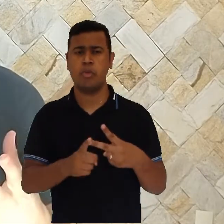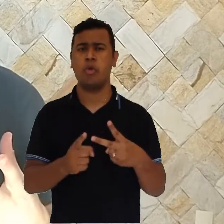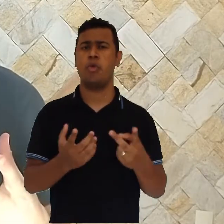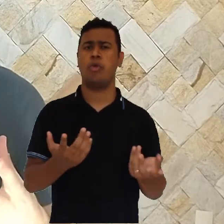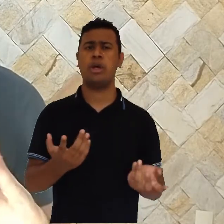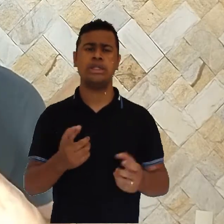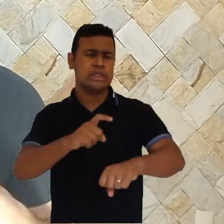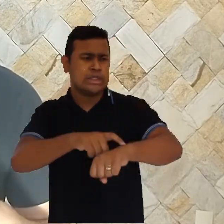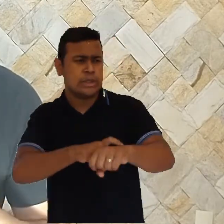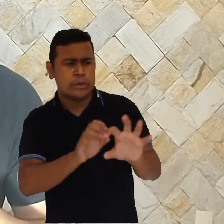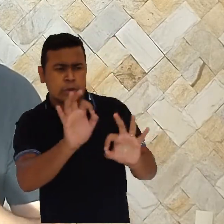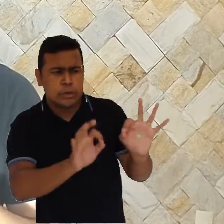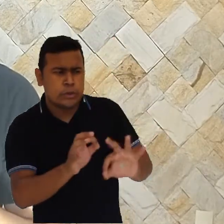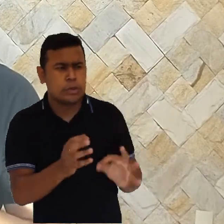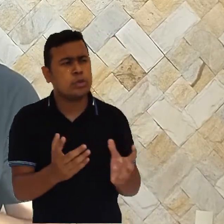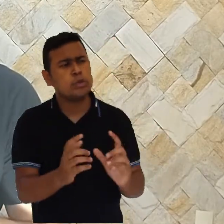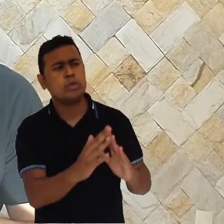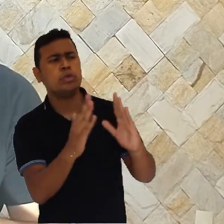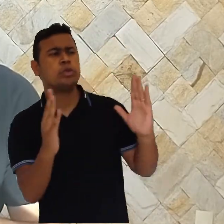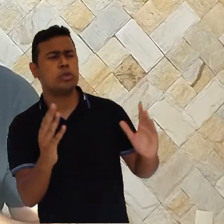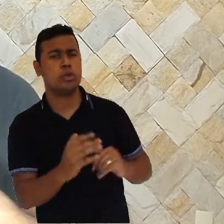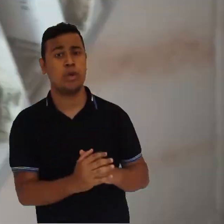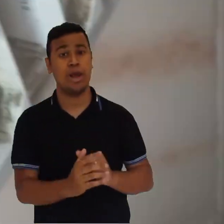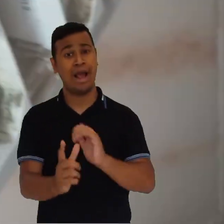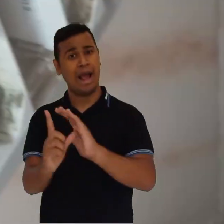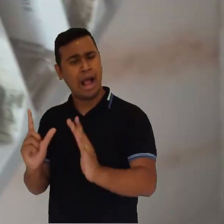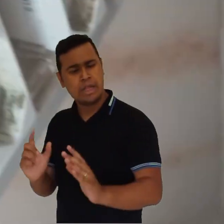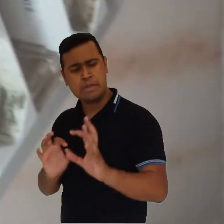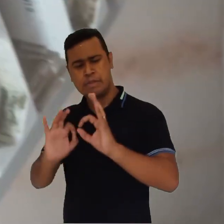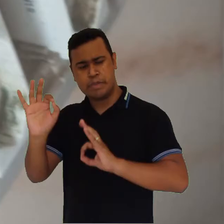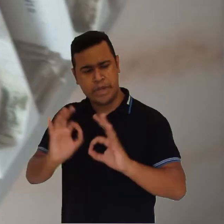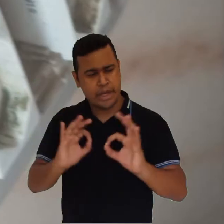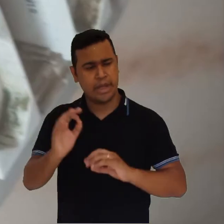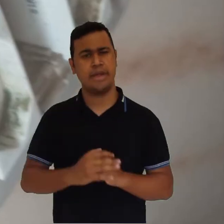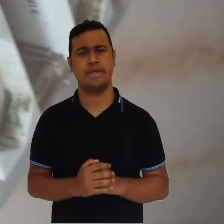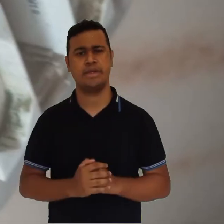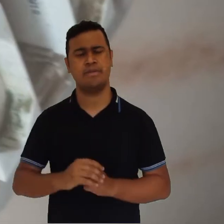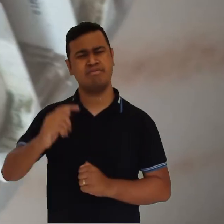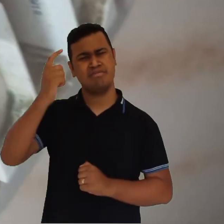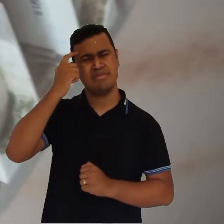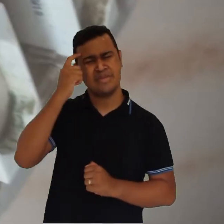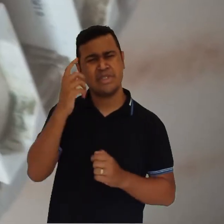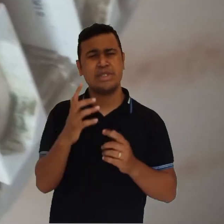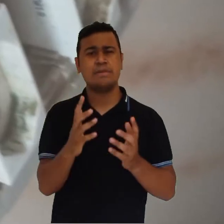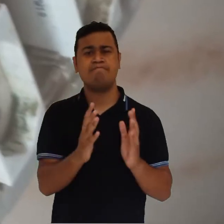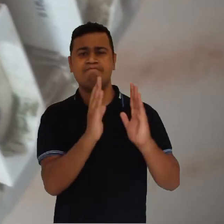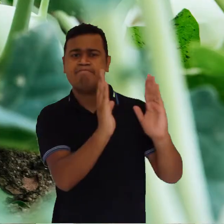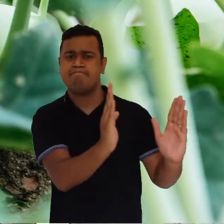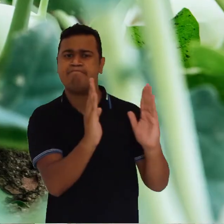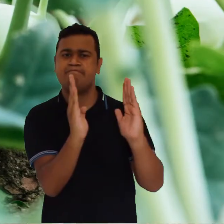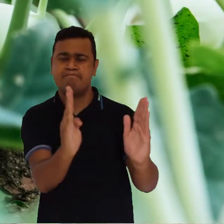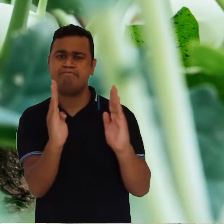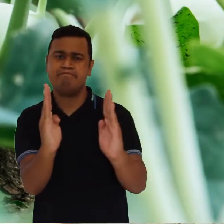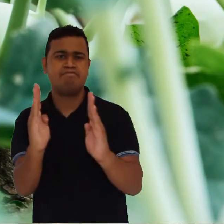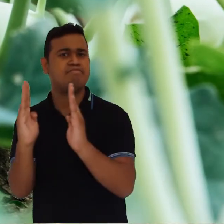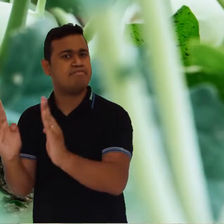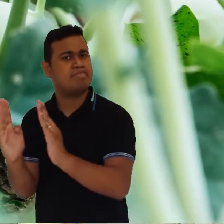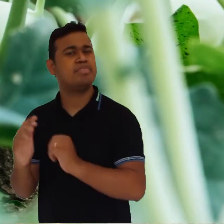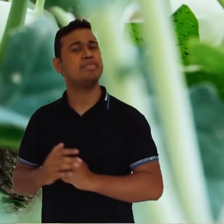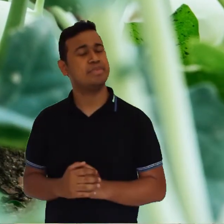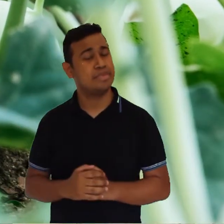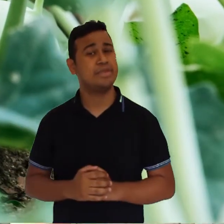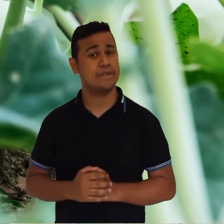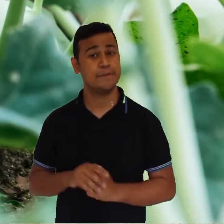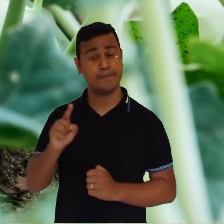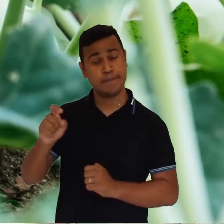Outras tarefas mais pontuais, como arrumar algum problema hidráulico, elétrico, criar e cuidar de uma horta, arrumar